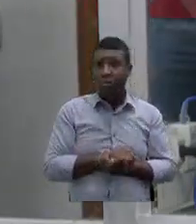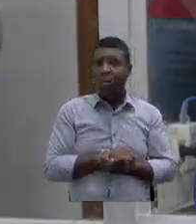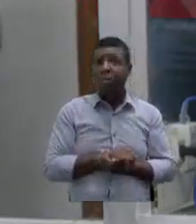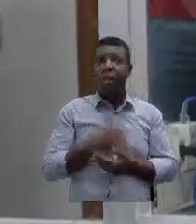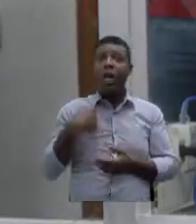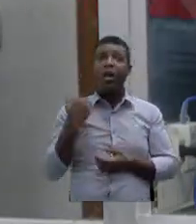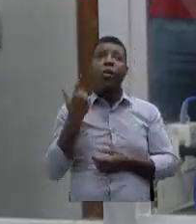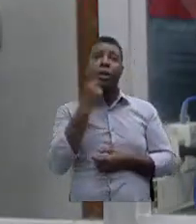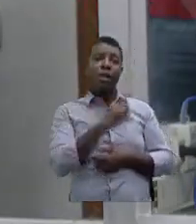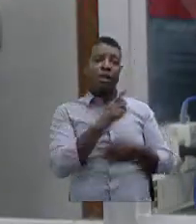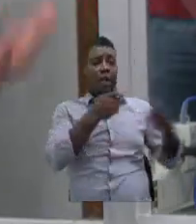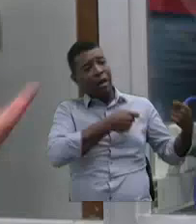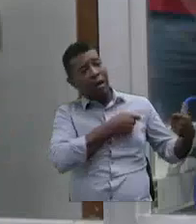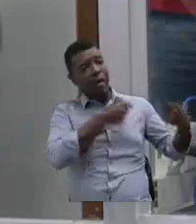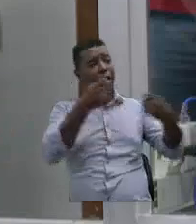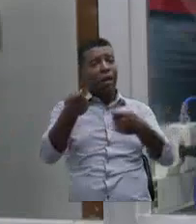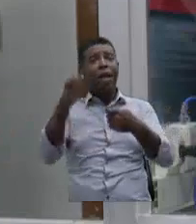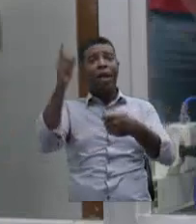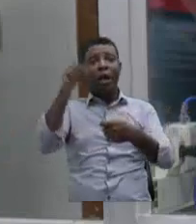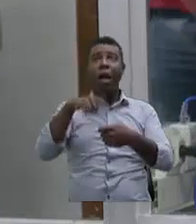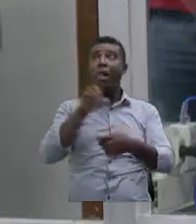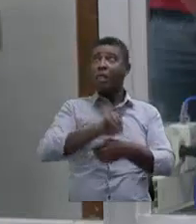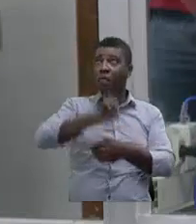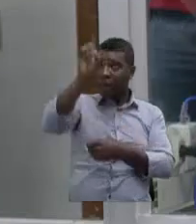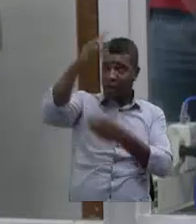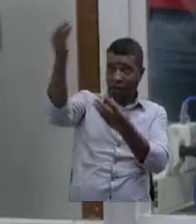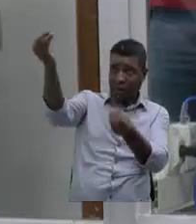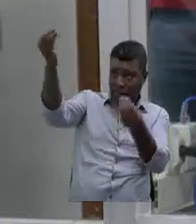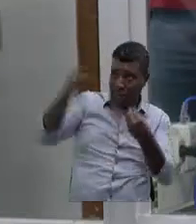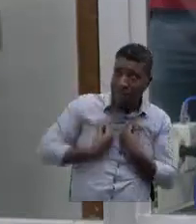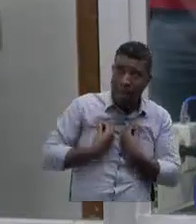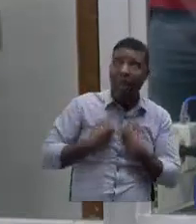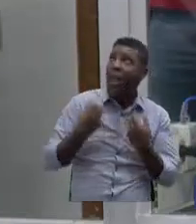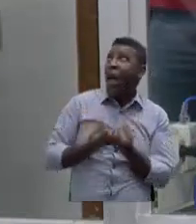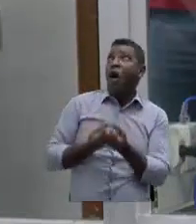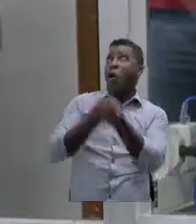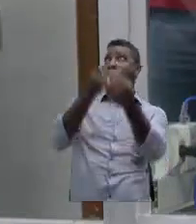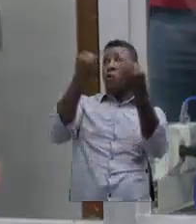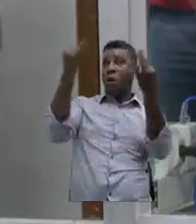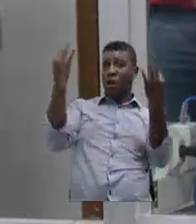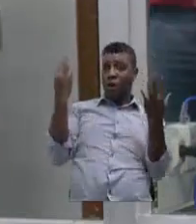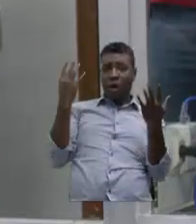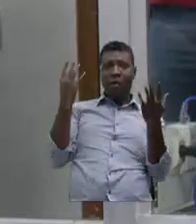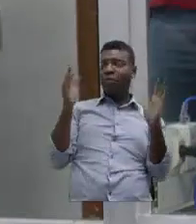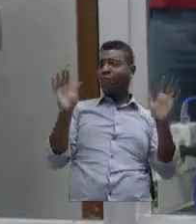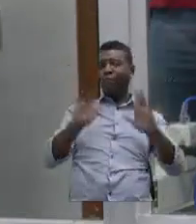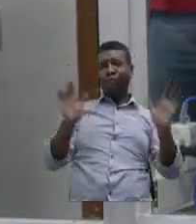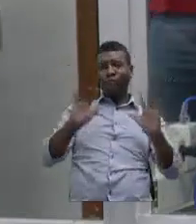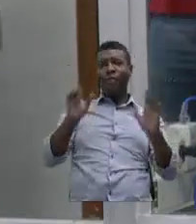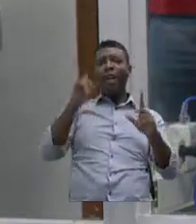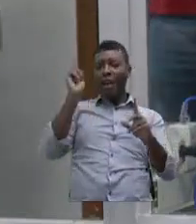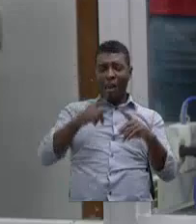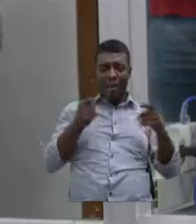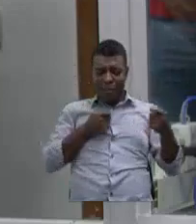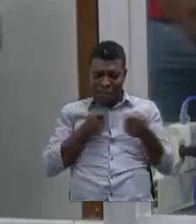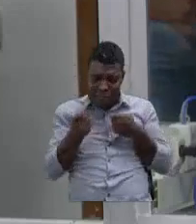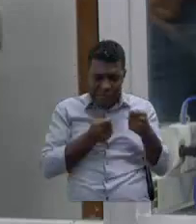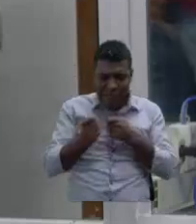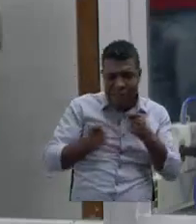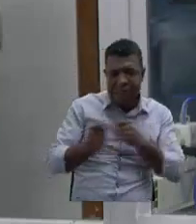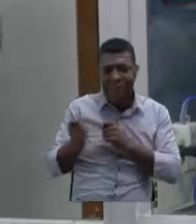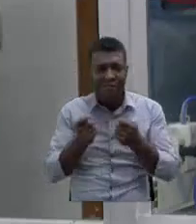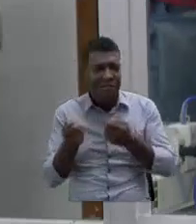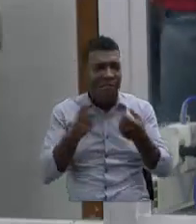entregues, talvez, por uma entidade divina para a gente, mas elas foram fruto de muita luta, articulação política, briga, e, graças a